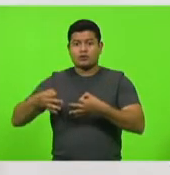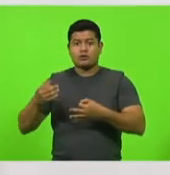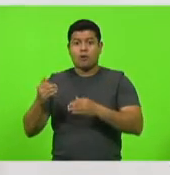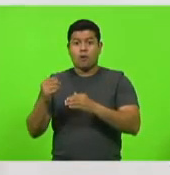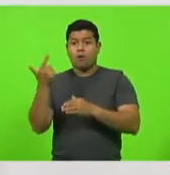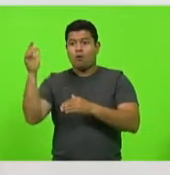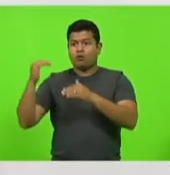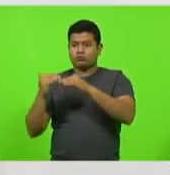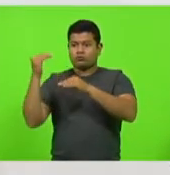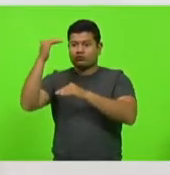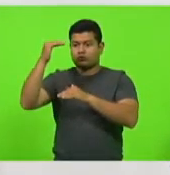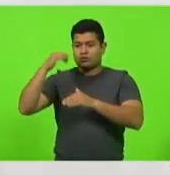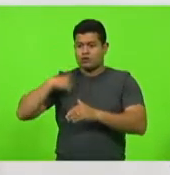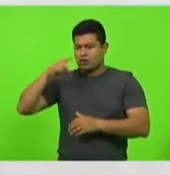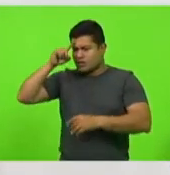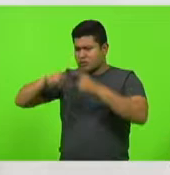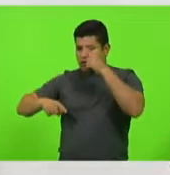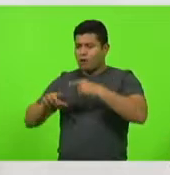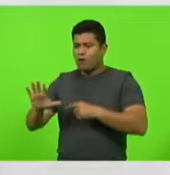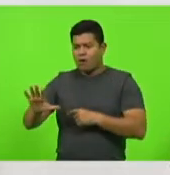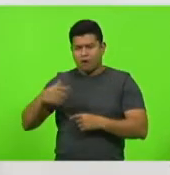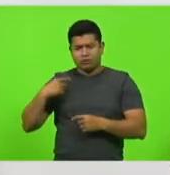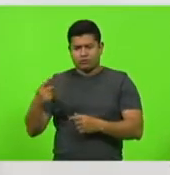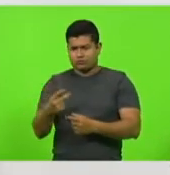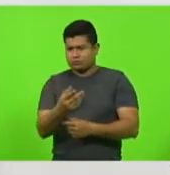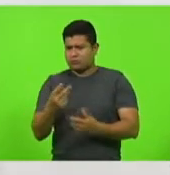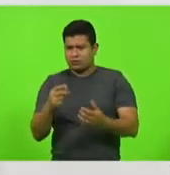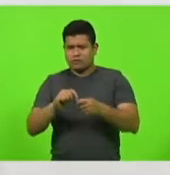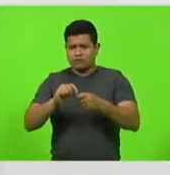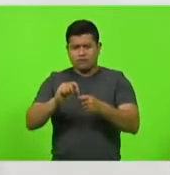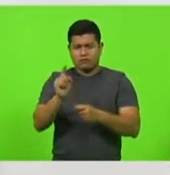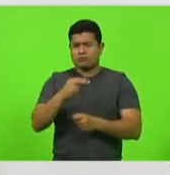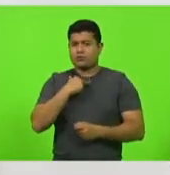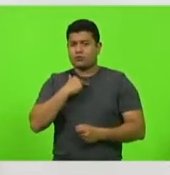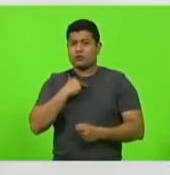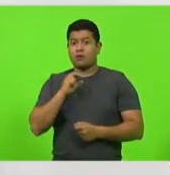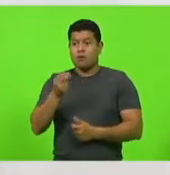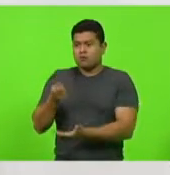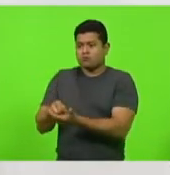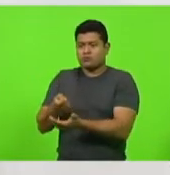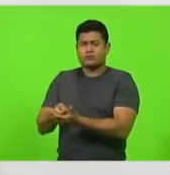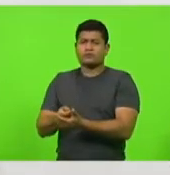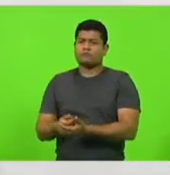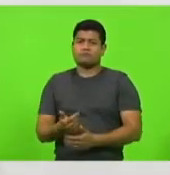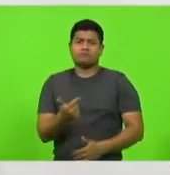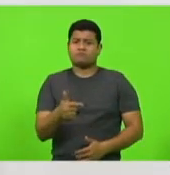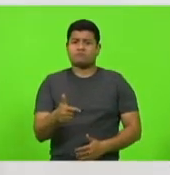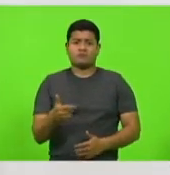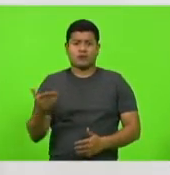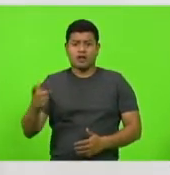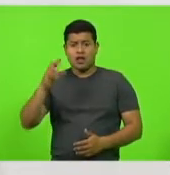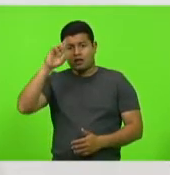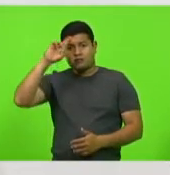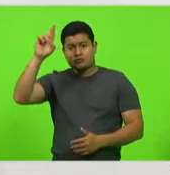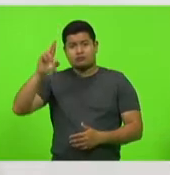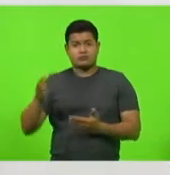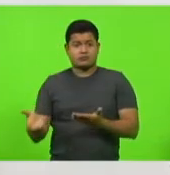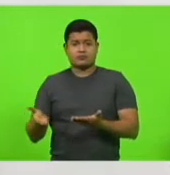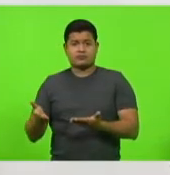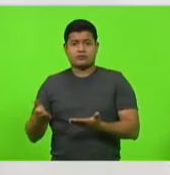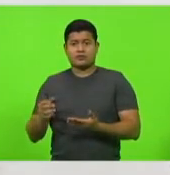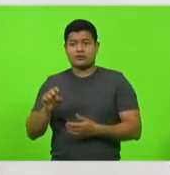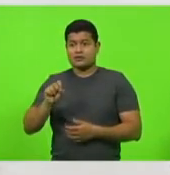não pode fazer isso ou que é obrigado a fazer aquilo. Fica difícil. O que Alexandre de Moraes resolve